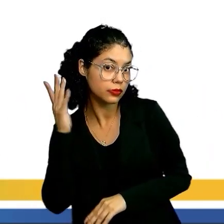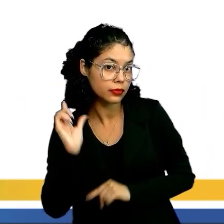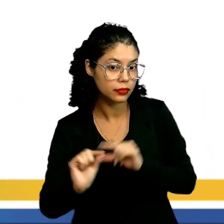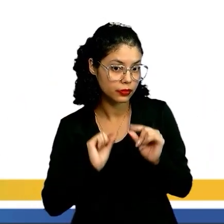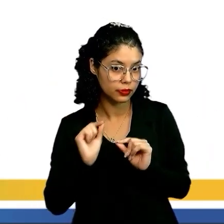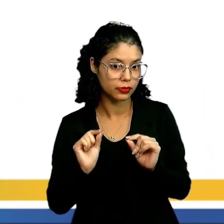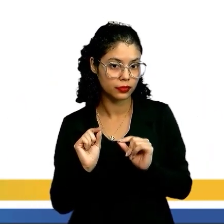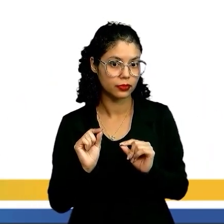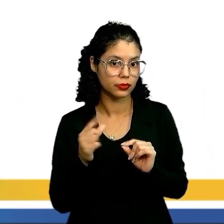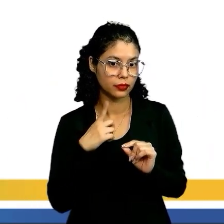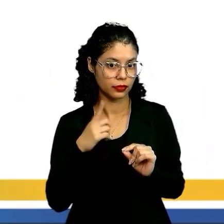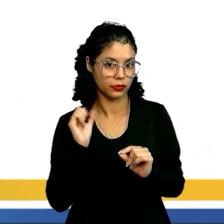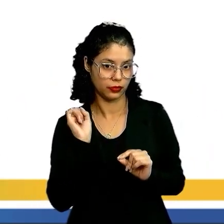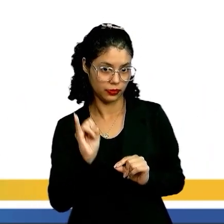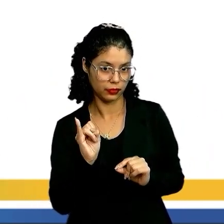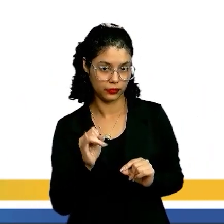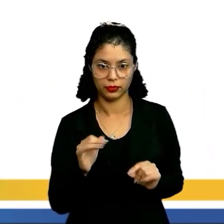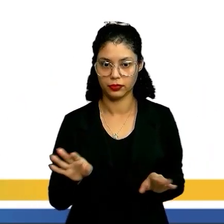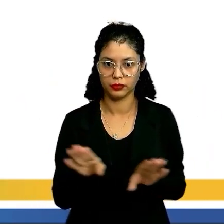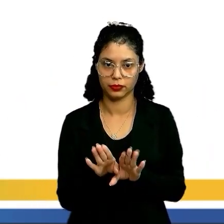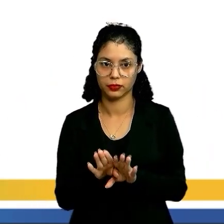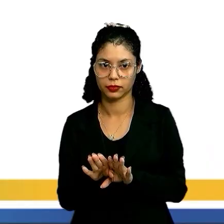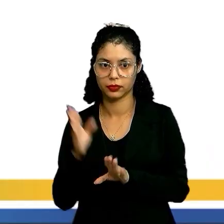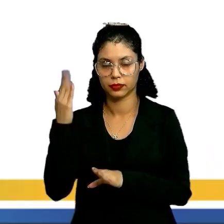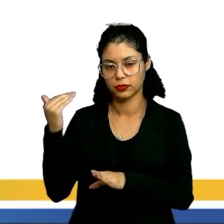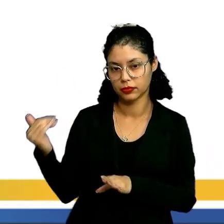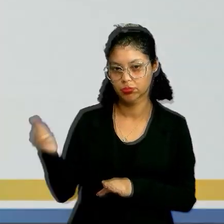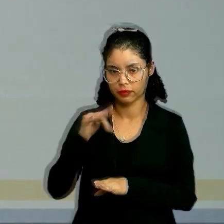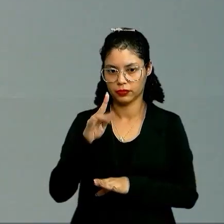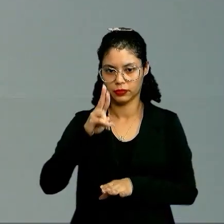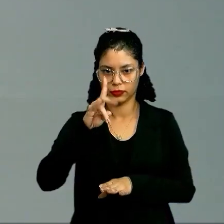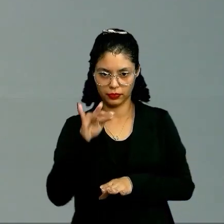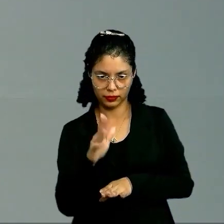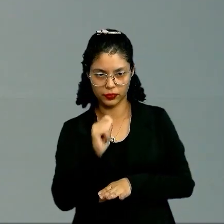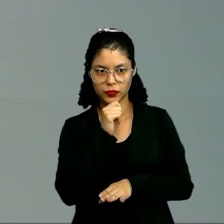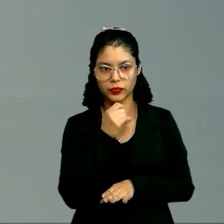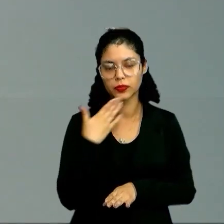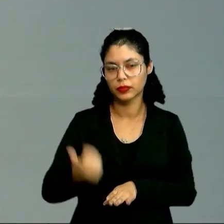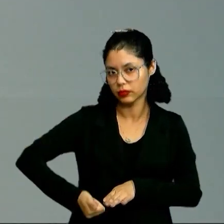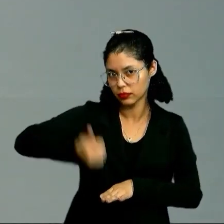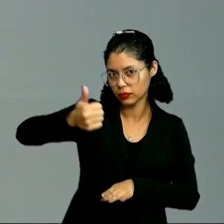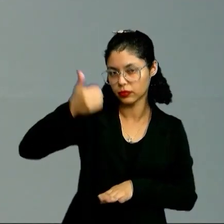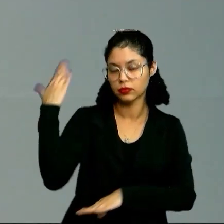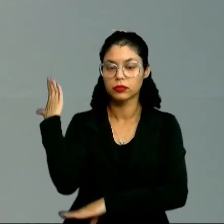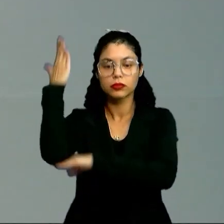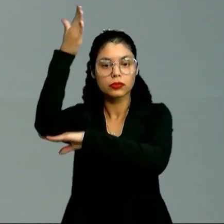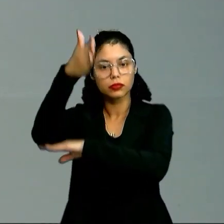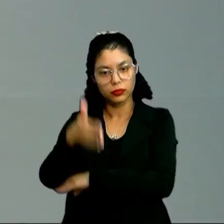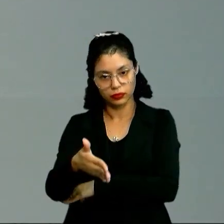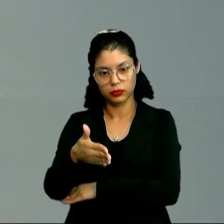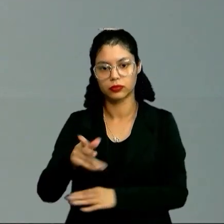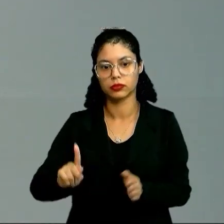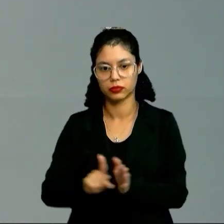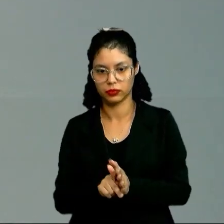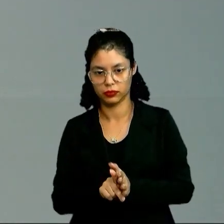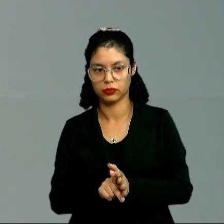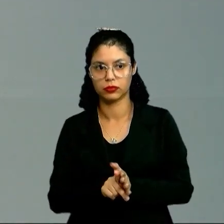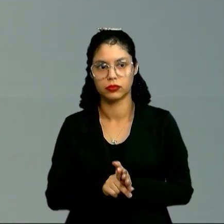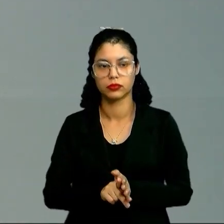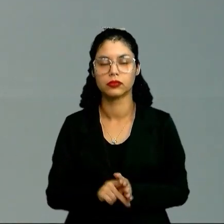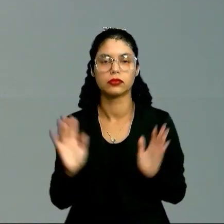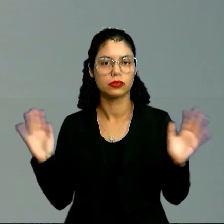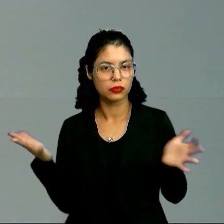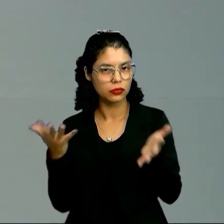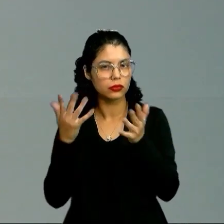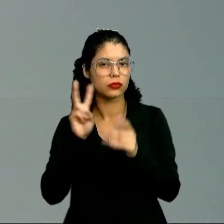pessoal, que se ela for a favor deste estímulo, quando eu falo a favor, é em direção a este